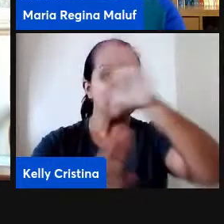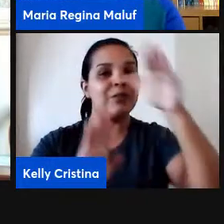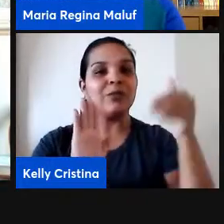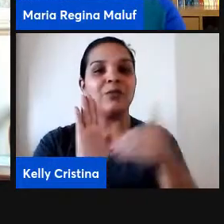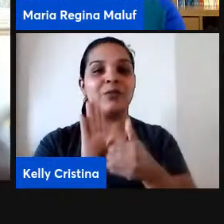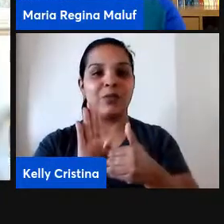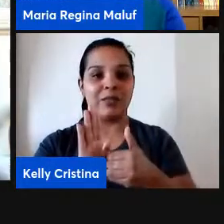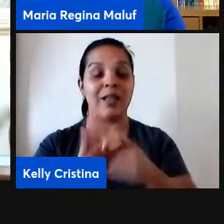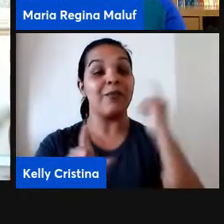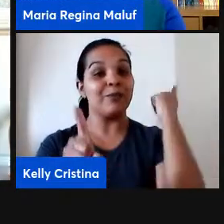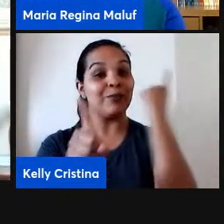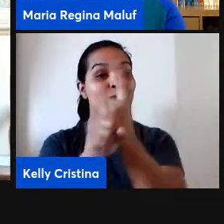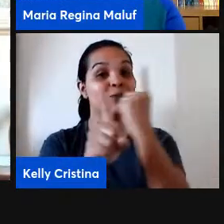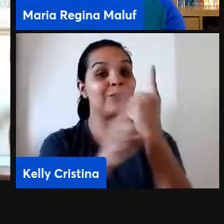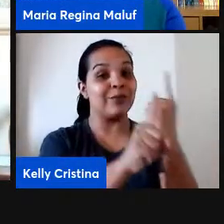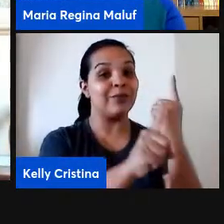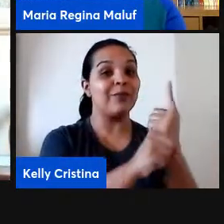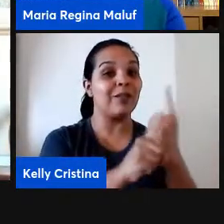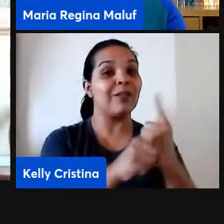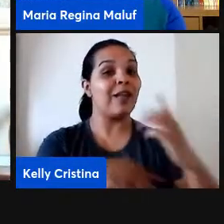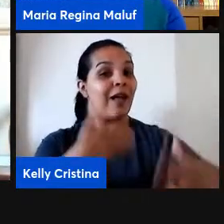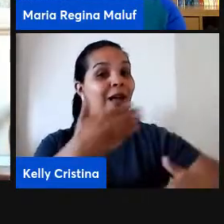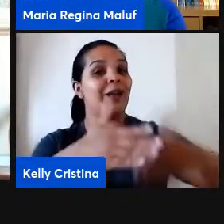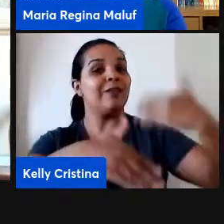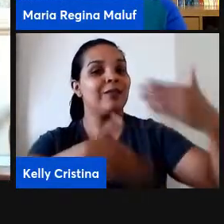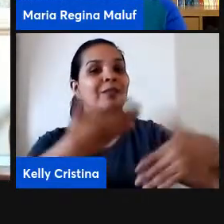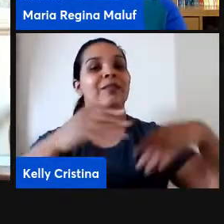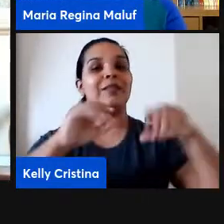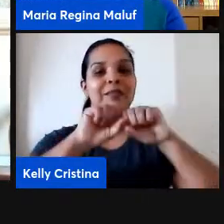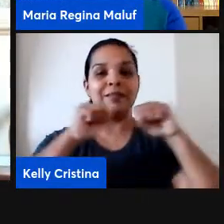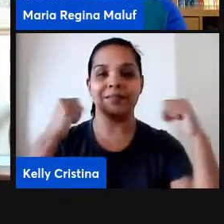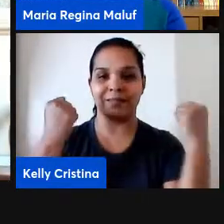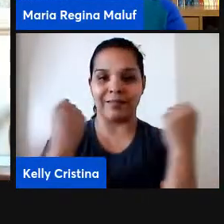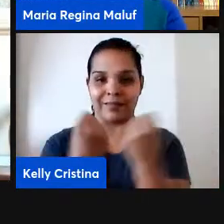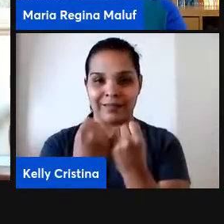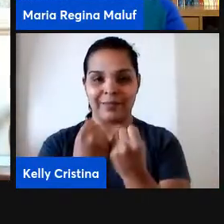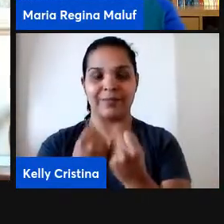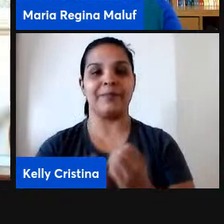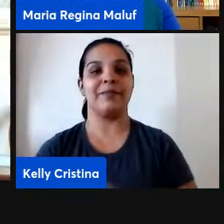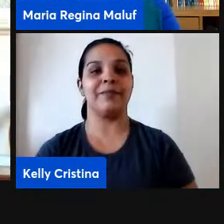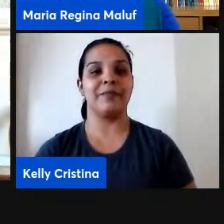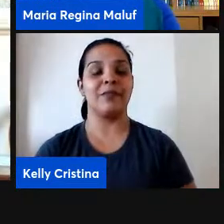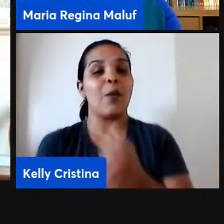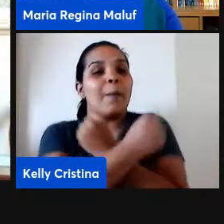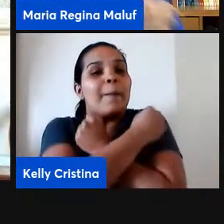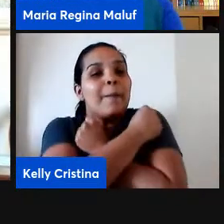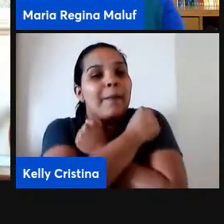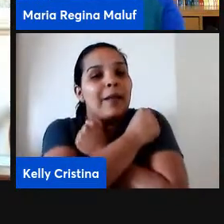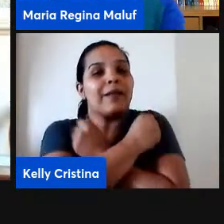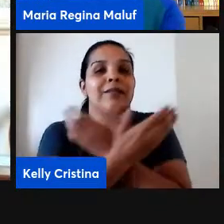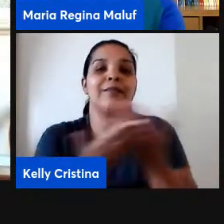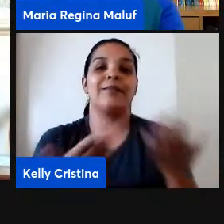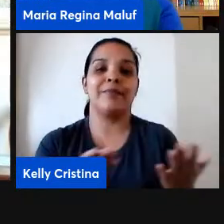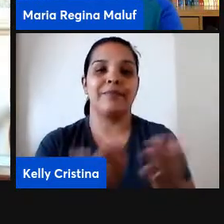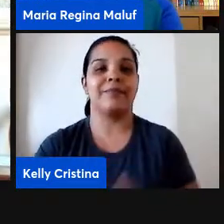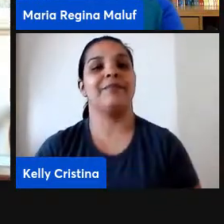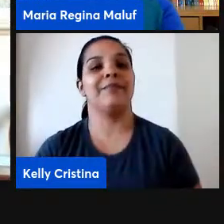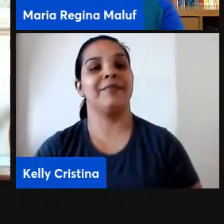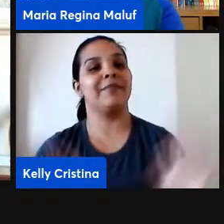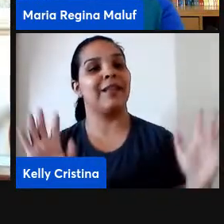nos encontrando ao longo da jornada. Tá? Então, um grande abraço e